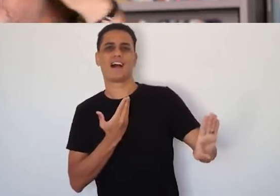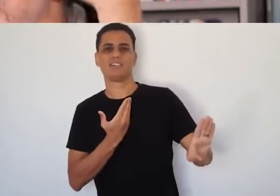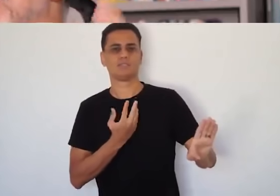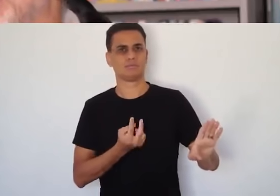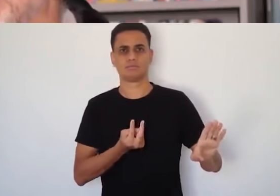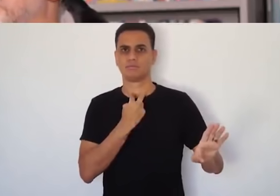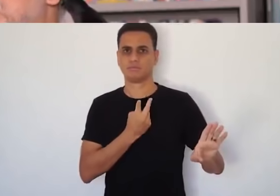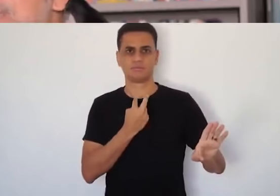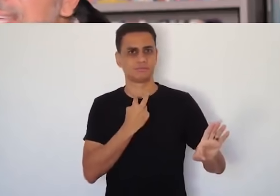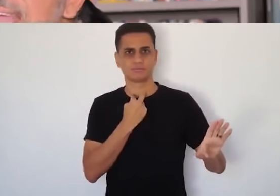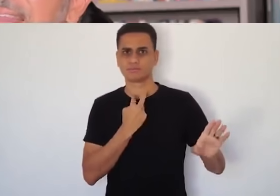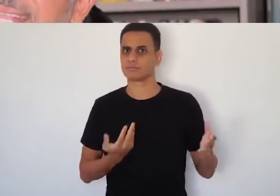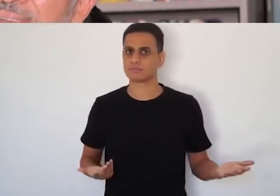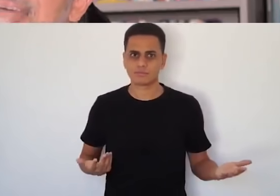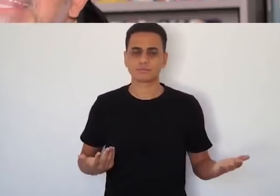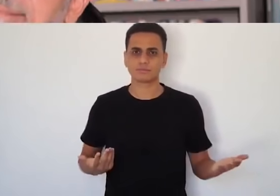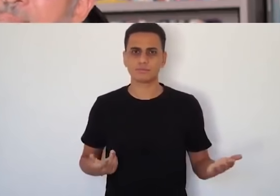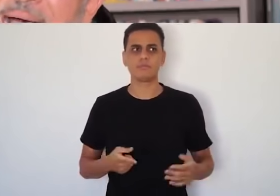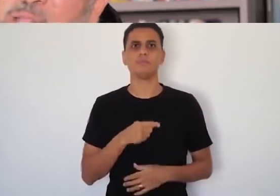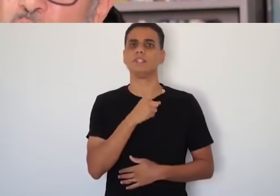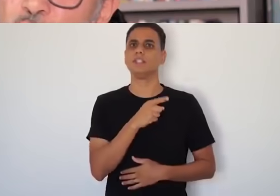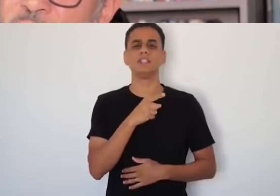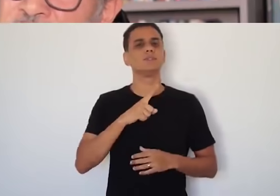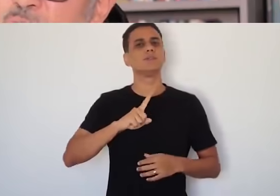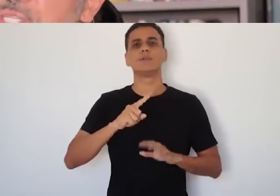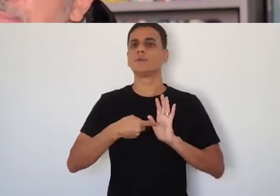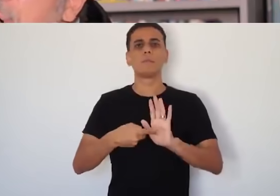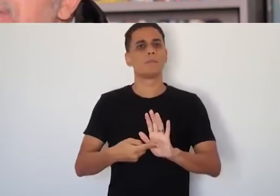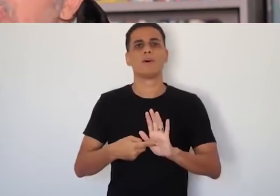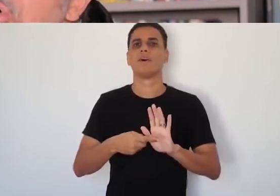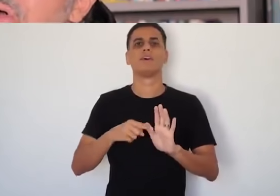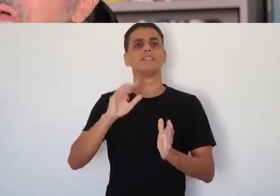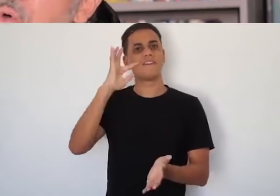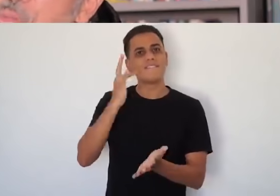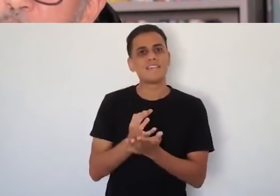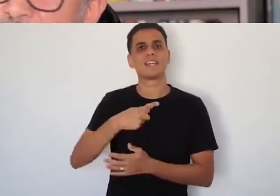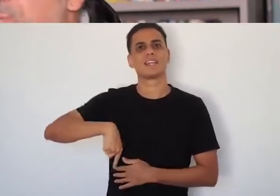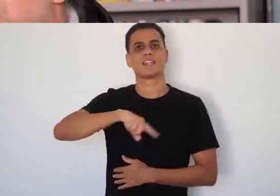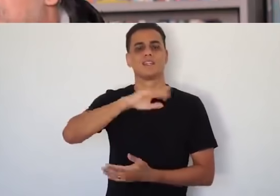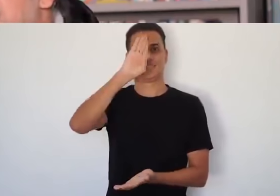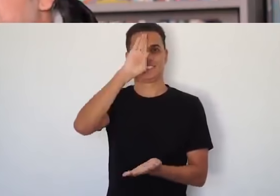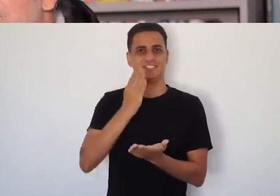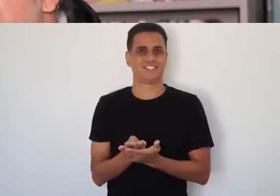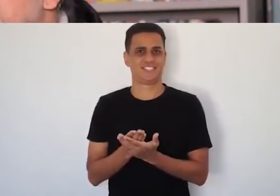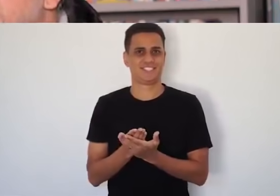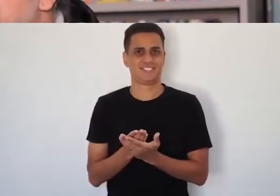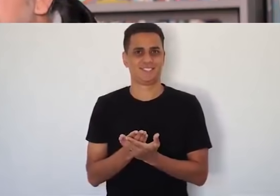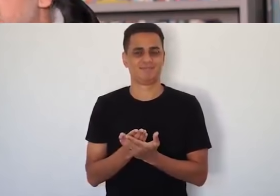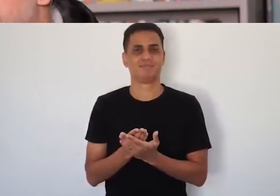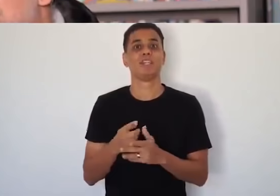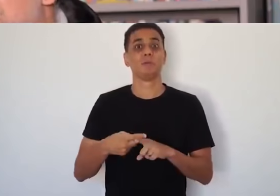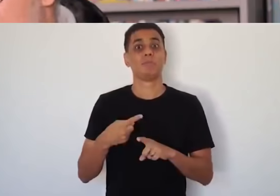o Senhor das nações. E ele trata a todos, ricos e pobres, com o mesmo coração,